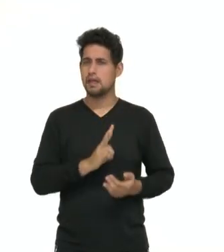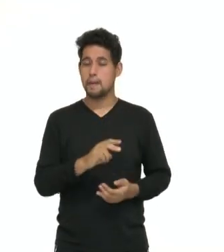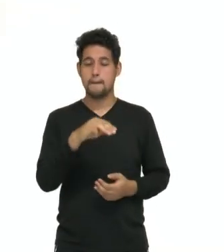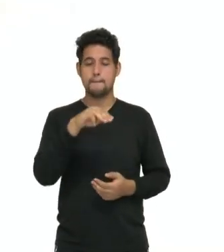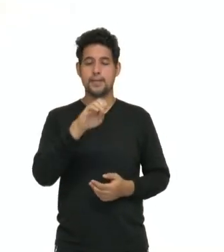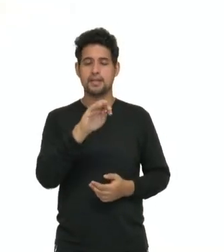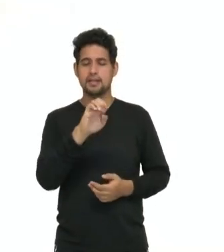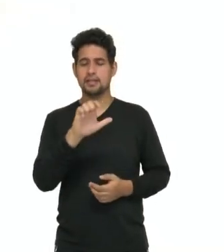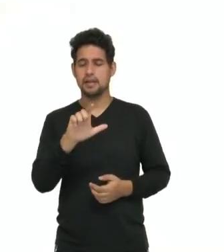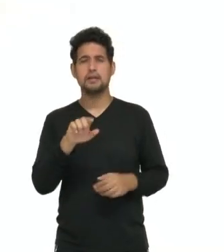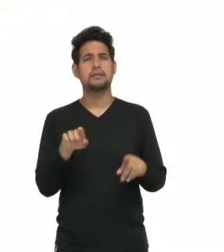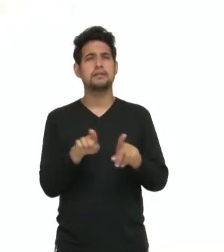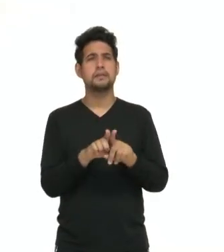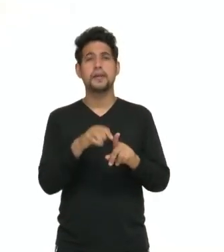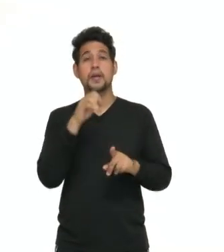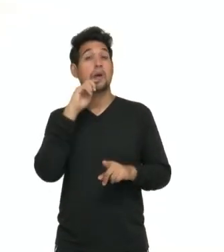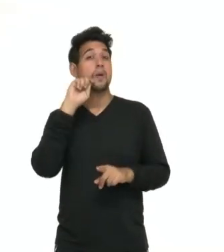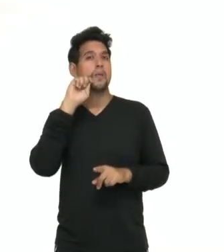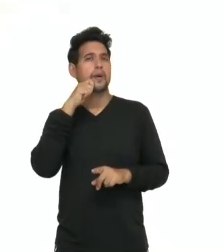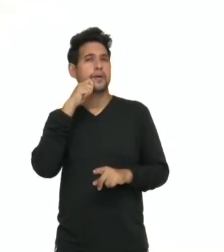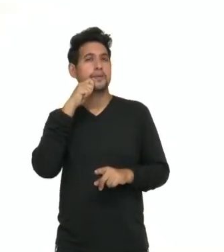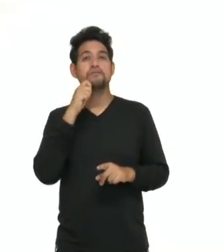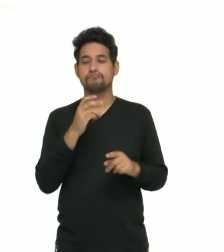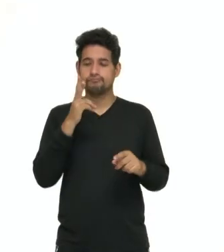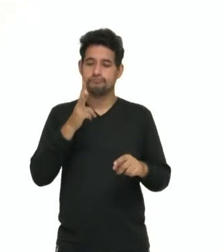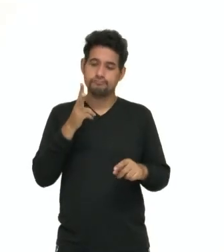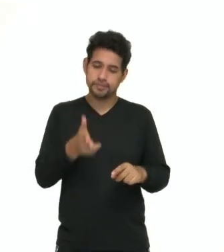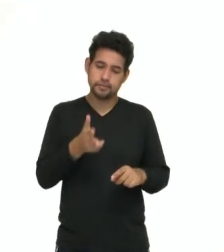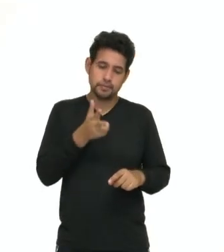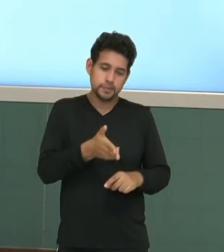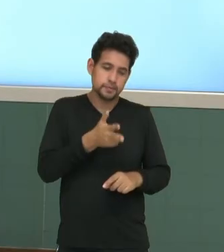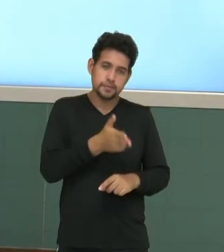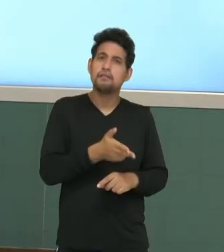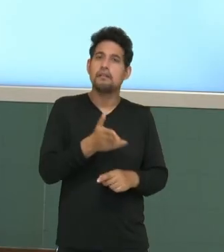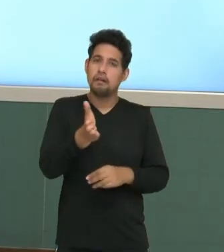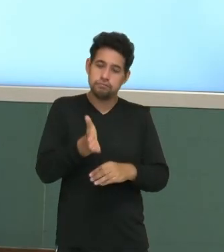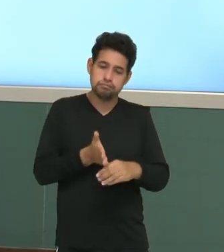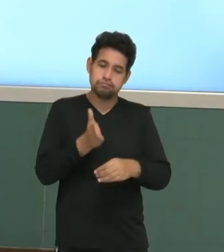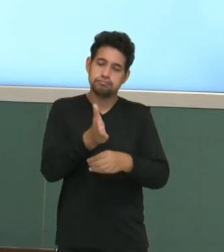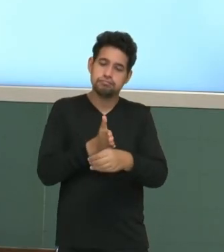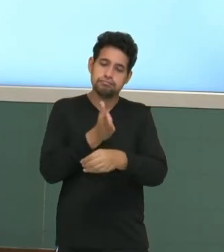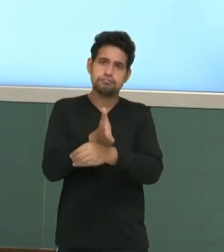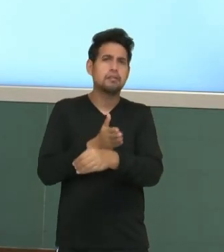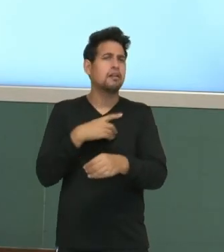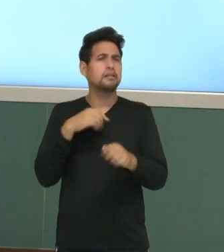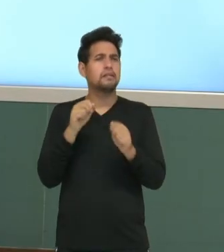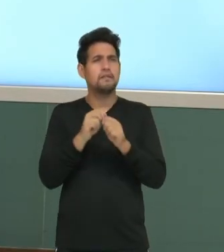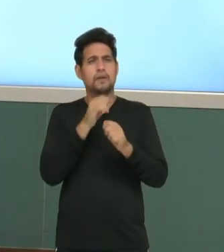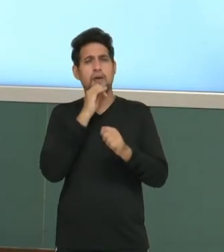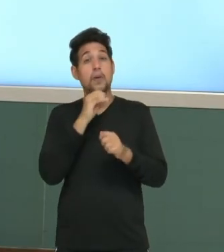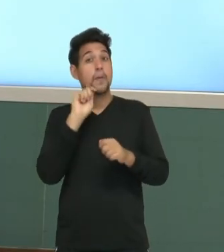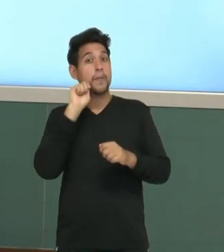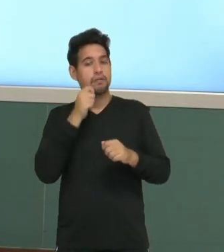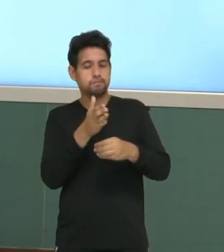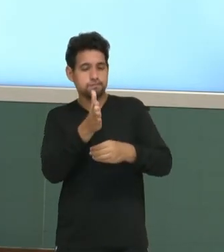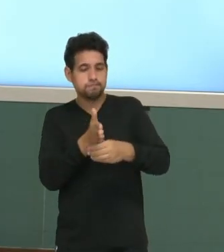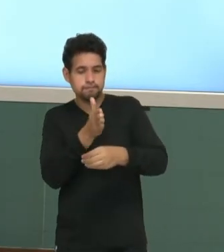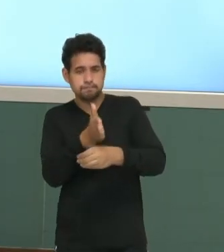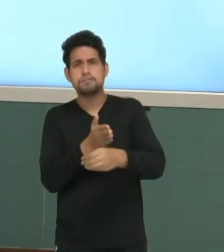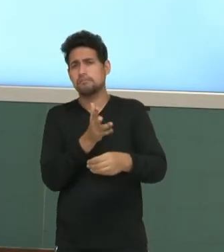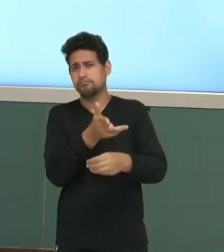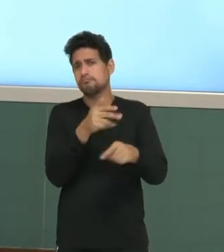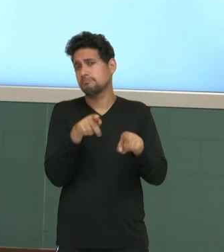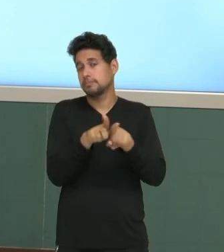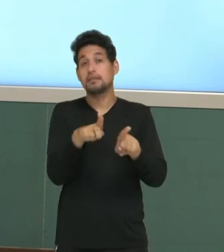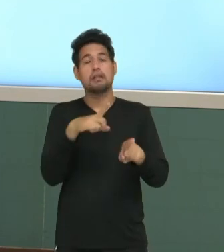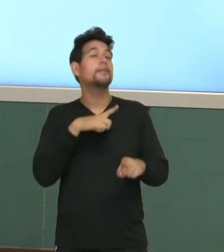metal. E cortar um pão, é o simples fato de cortar um pão. Nós cortamos a fatia ao meio. Continua na